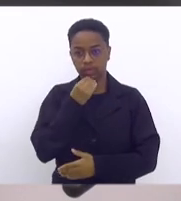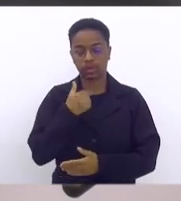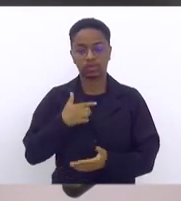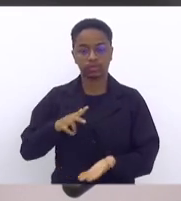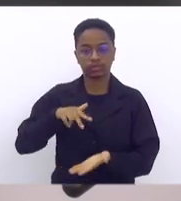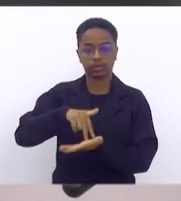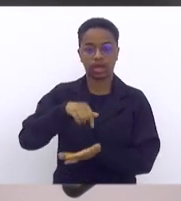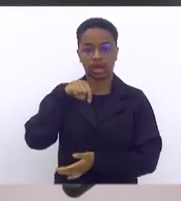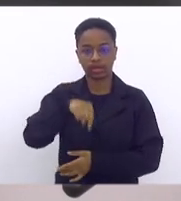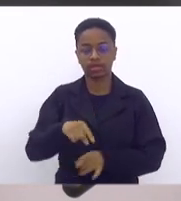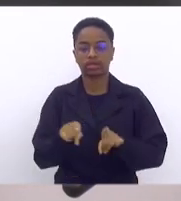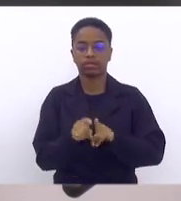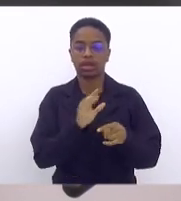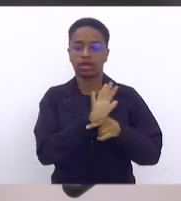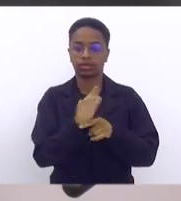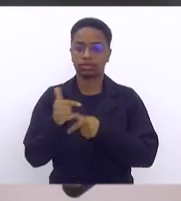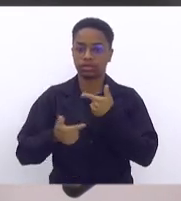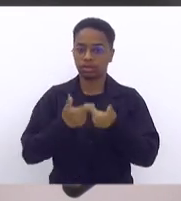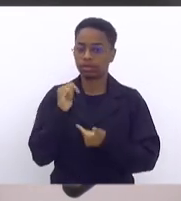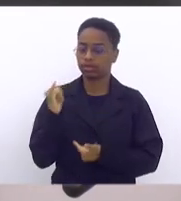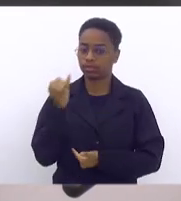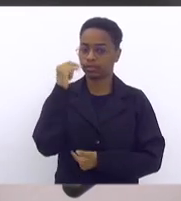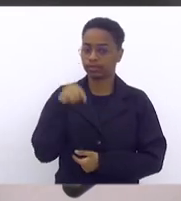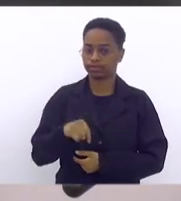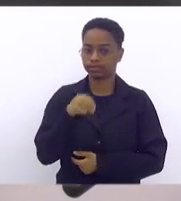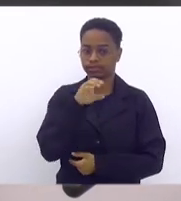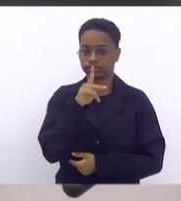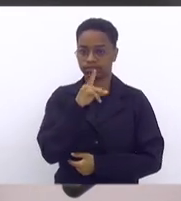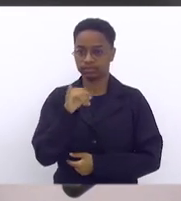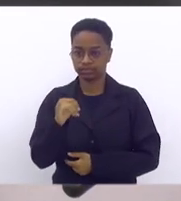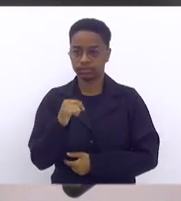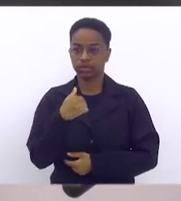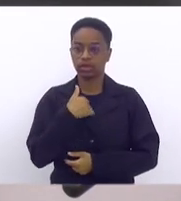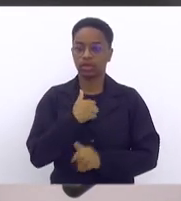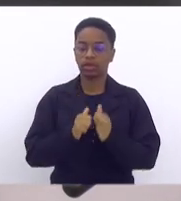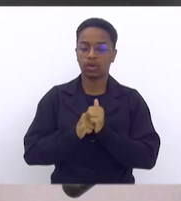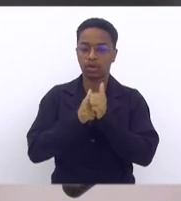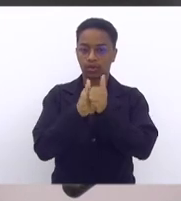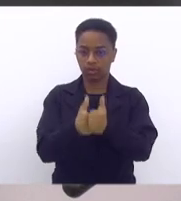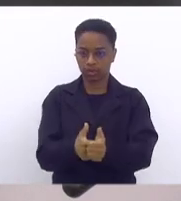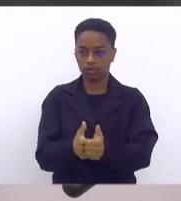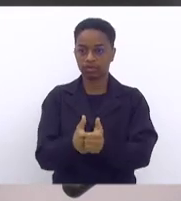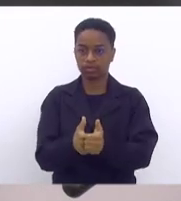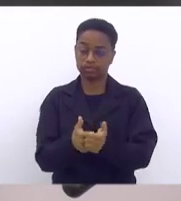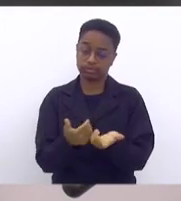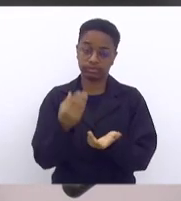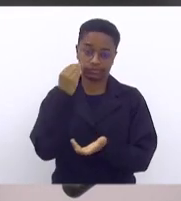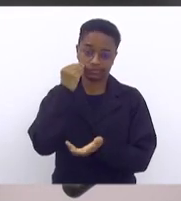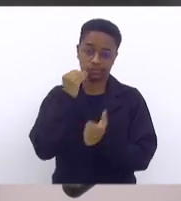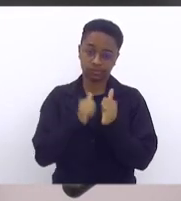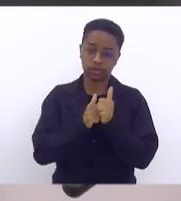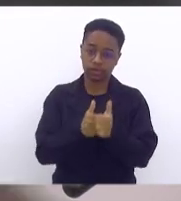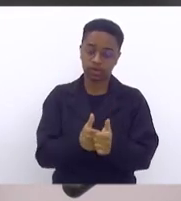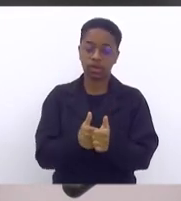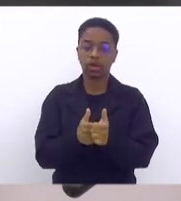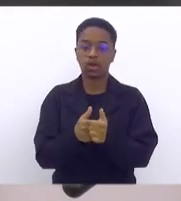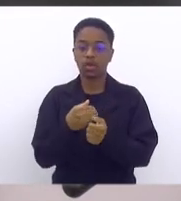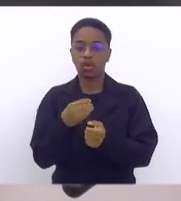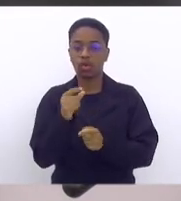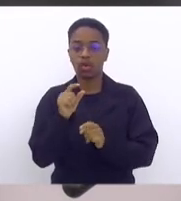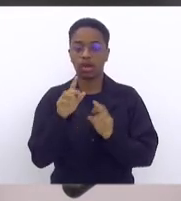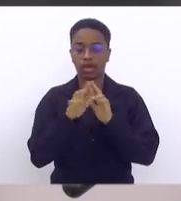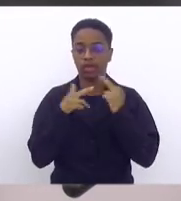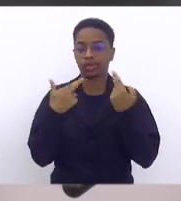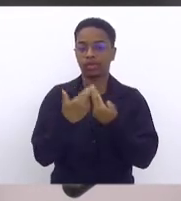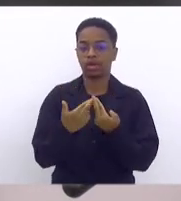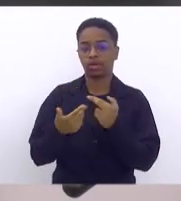comparecer e contribuir com os trabalhos importantes dessa CPI. Eu tenho acompanhado, dentro do possível, né, o trabalho, as oitivas que já aconteceram aqui